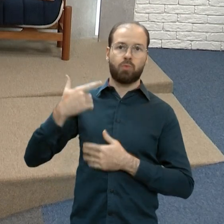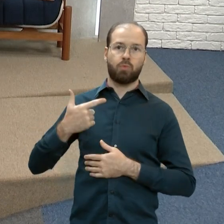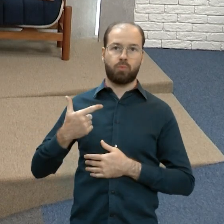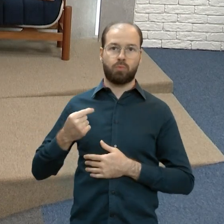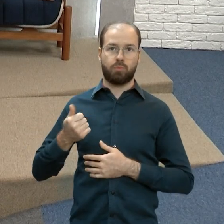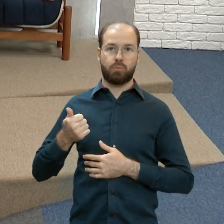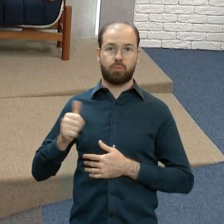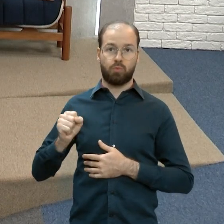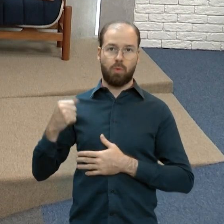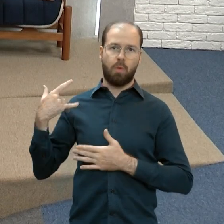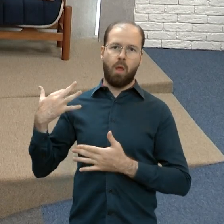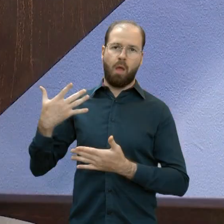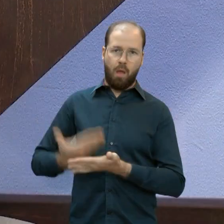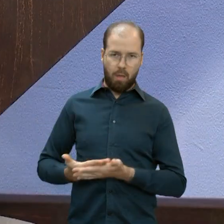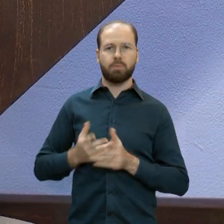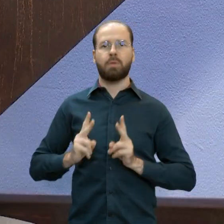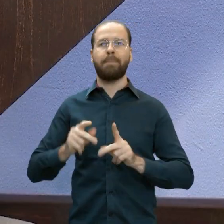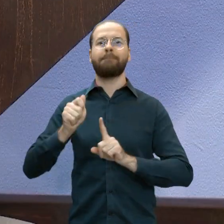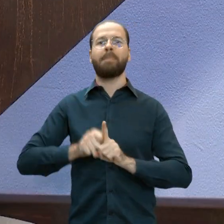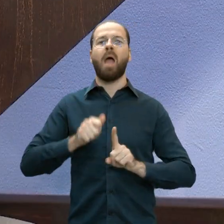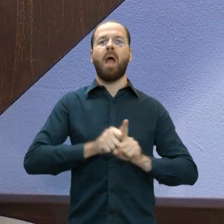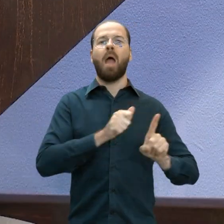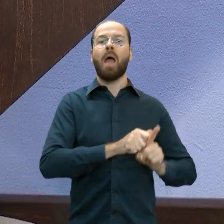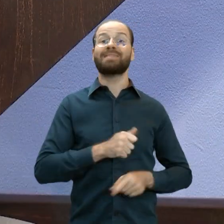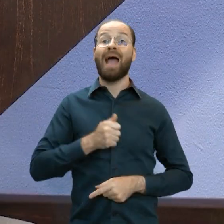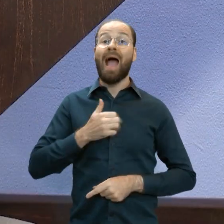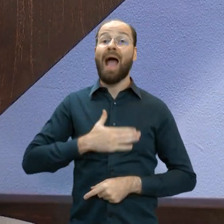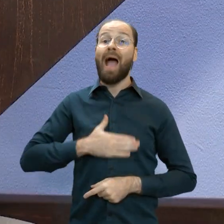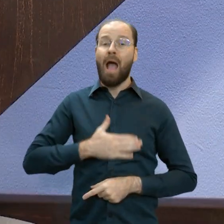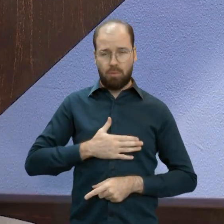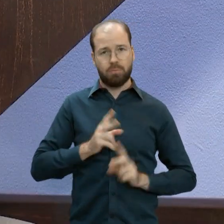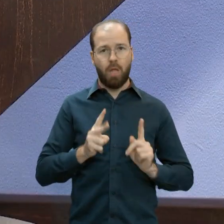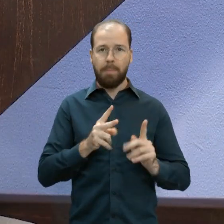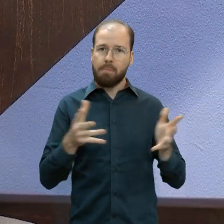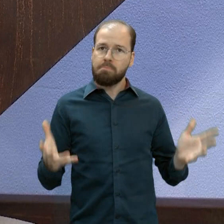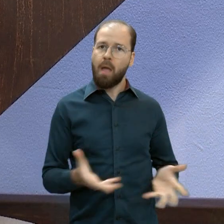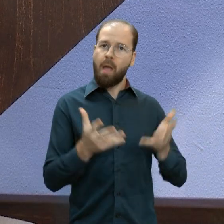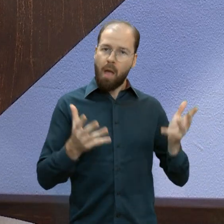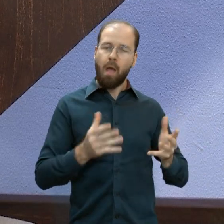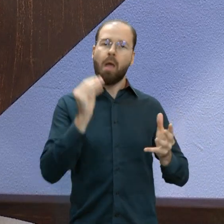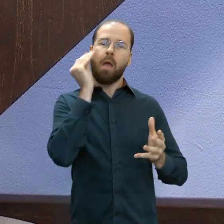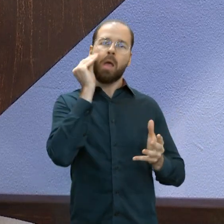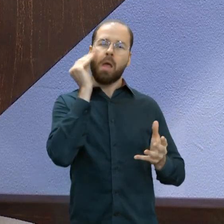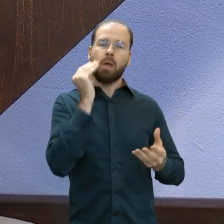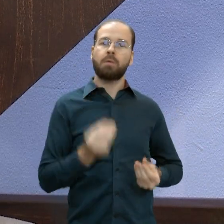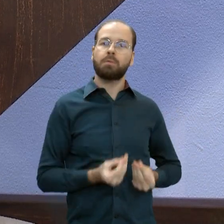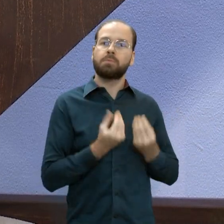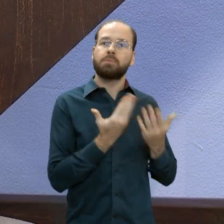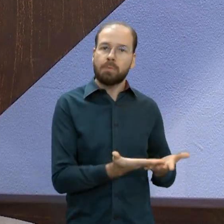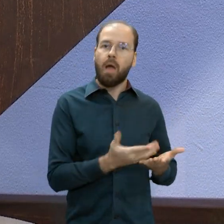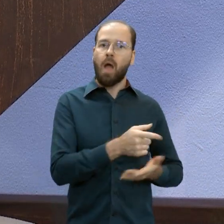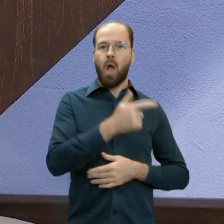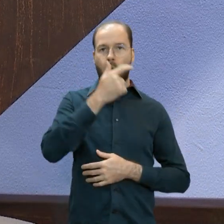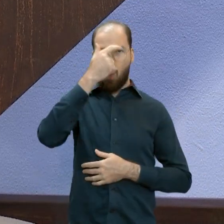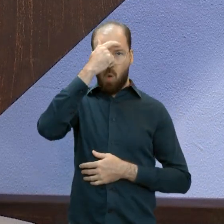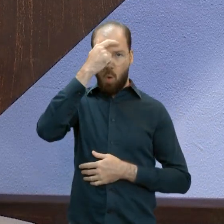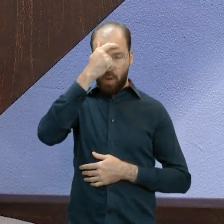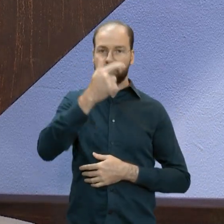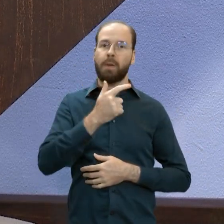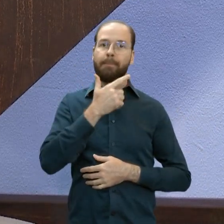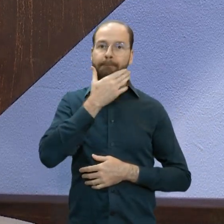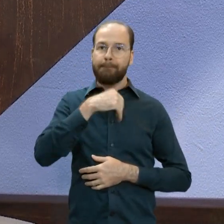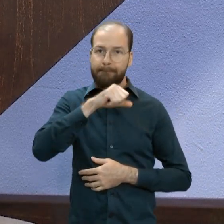promoção à saúde, que tem sempre, de uma forma ou de outra, tentando desenvolver, trazendo a conscientização,